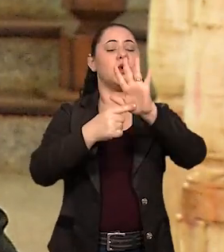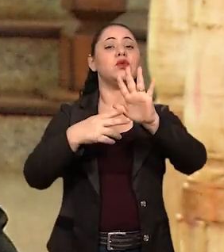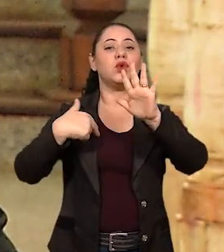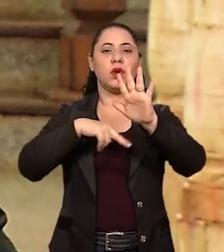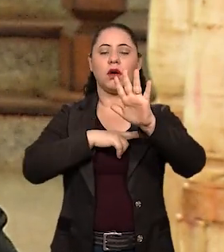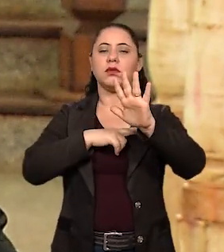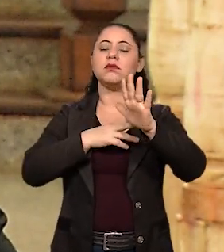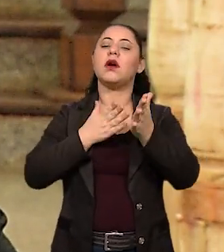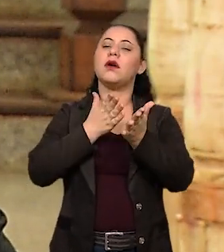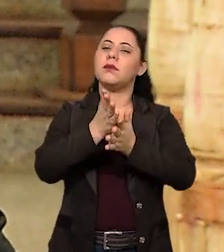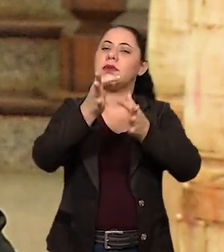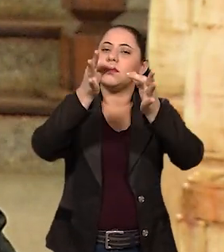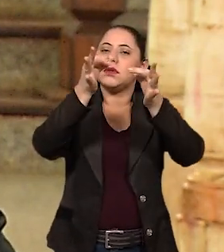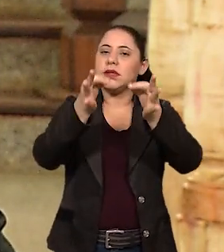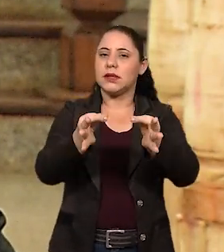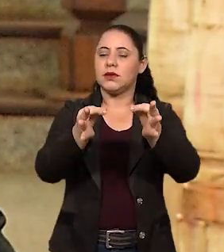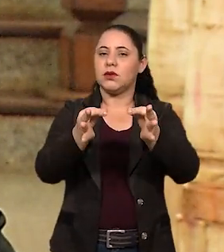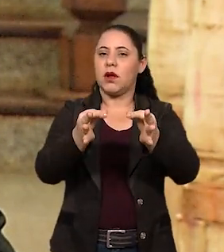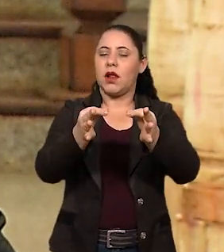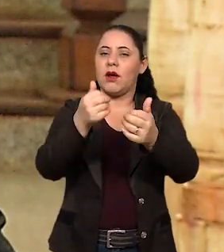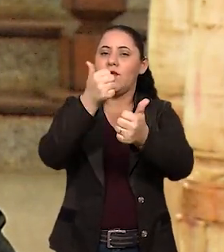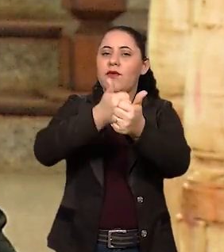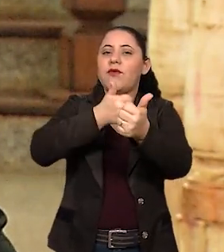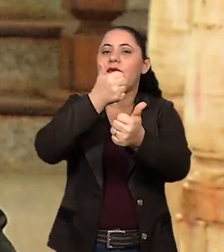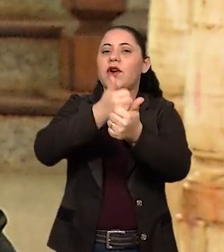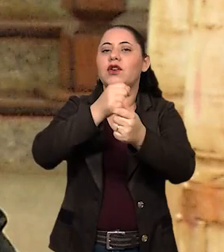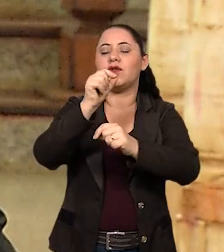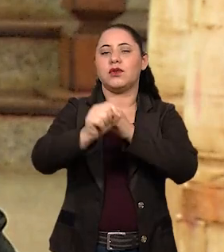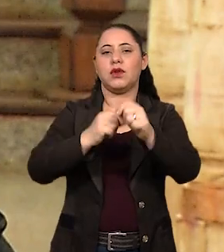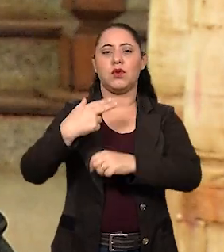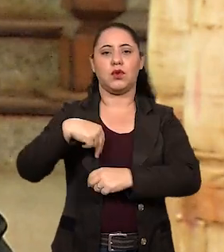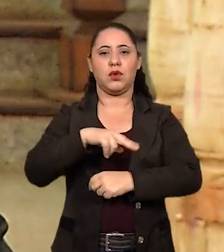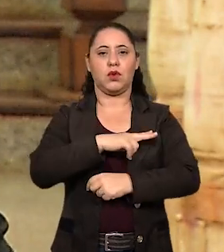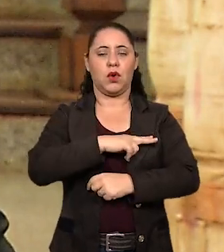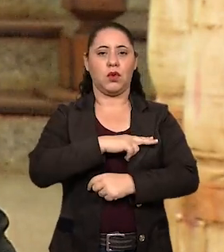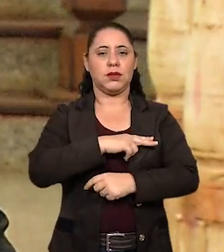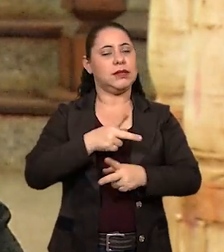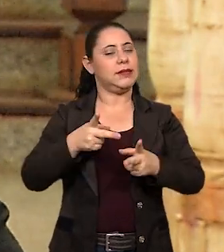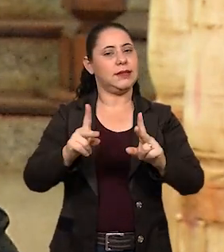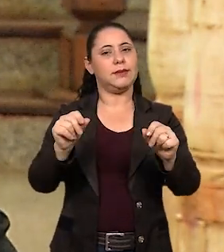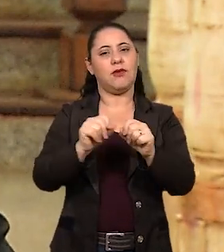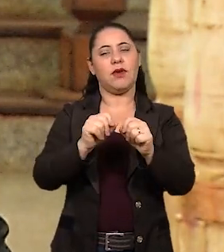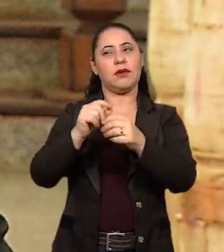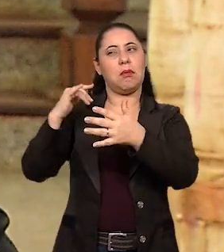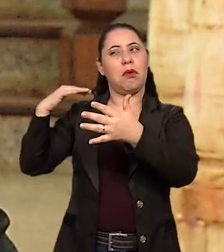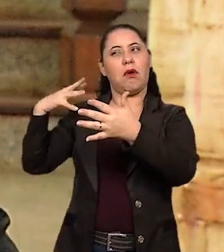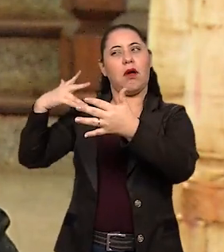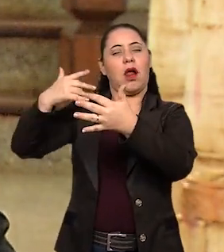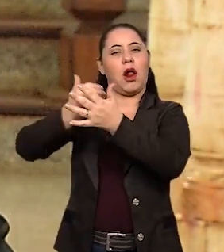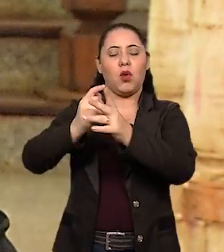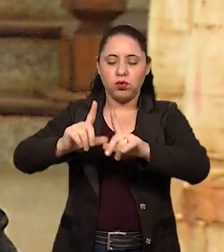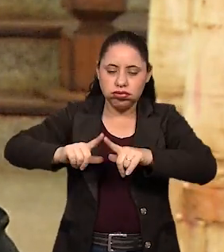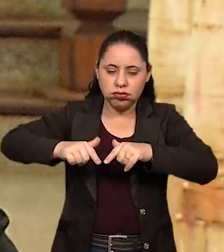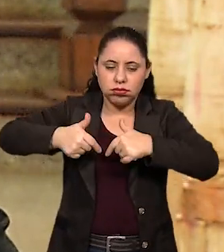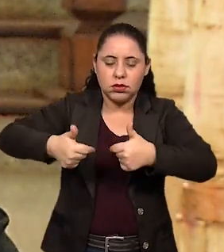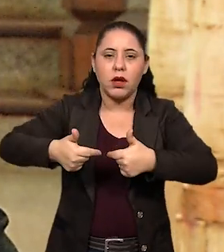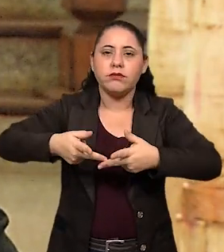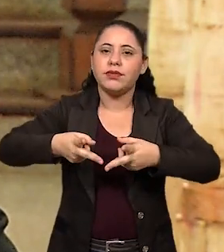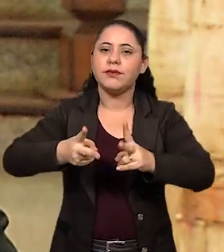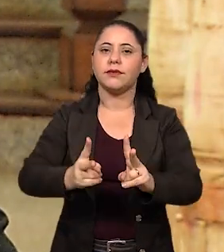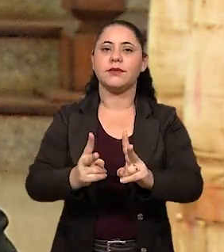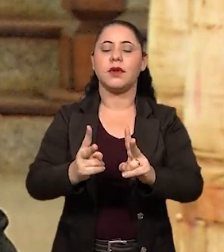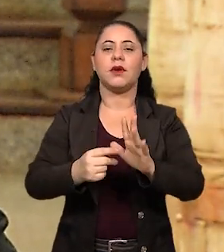que nós estamos no caminho certo, isso só reforça que tudo que nós sempre fizemos, lutamos e continuamos a